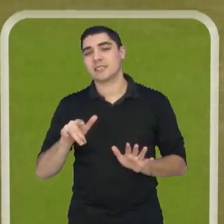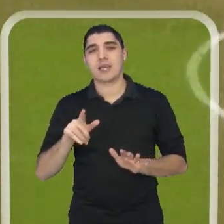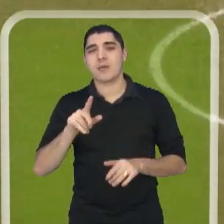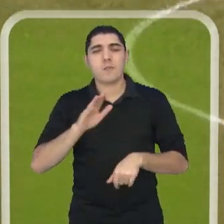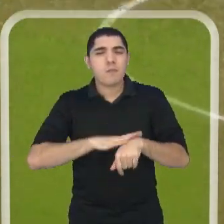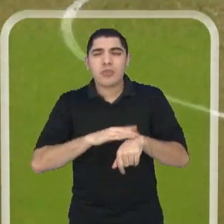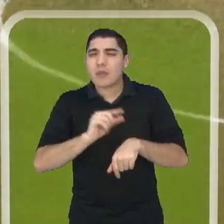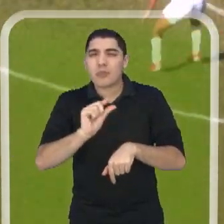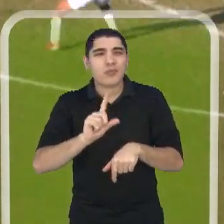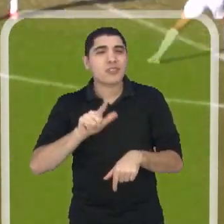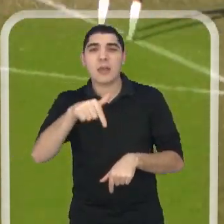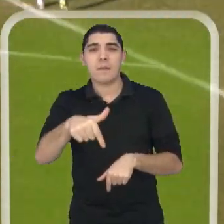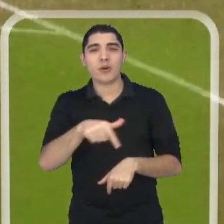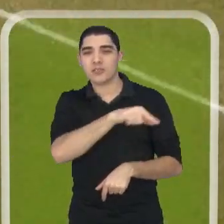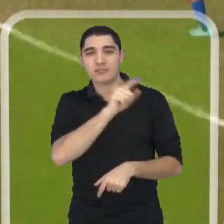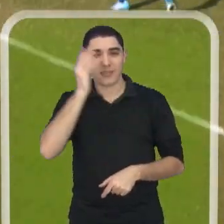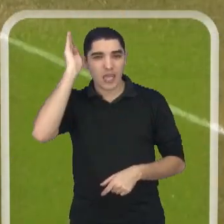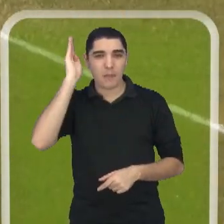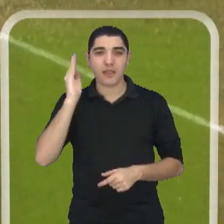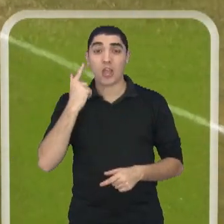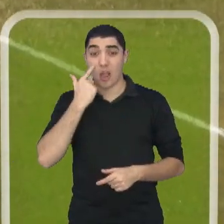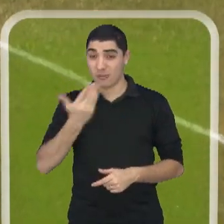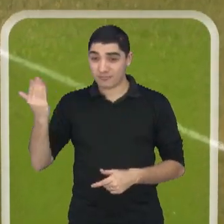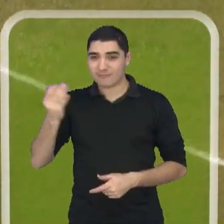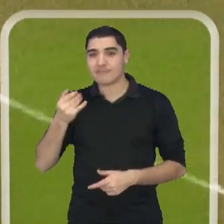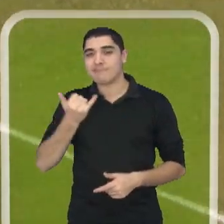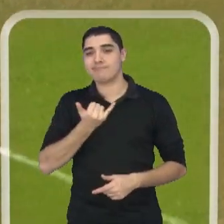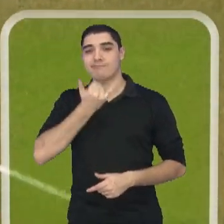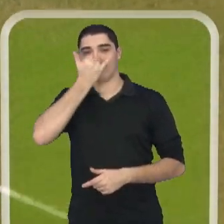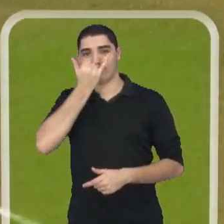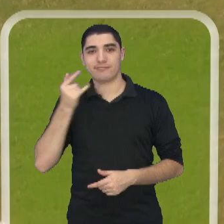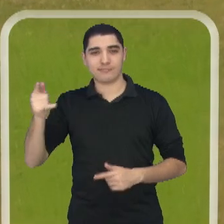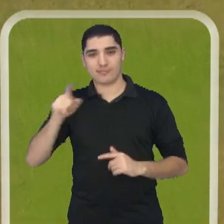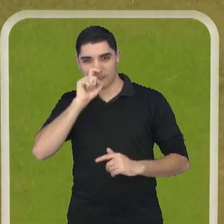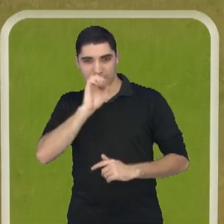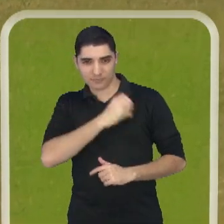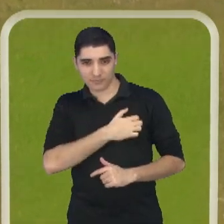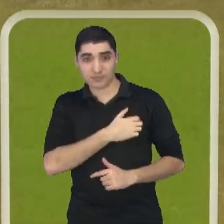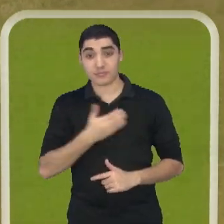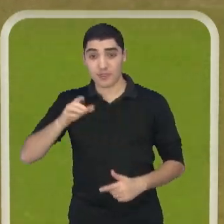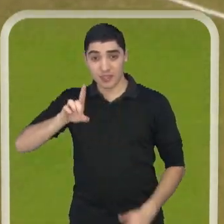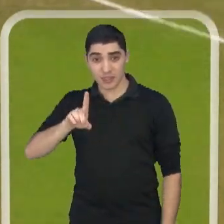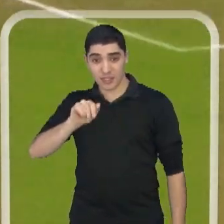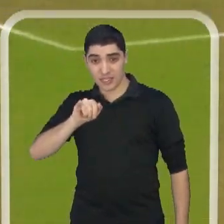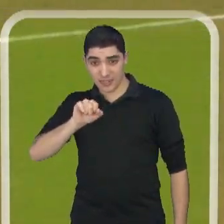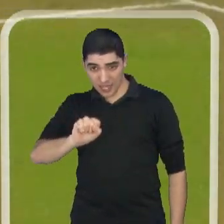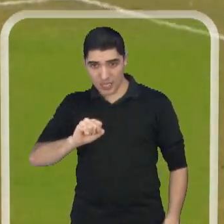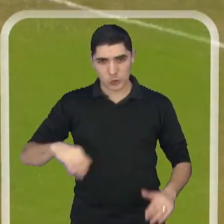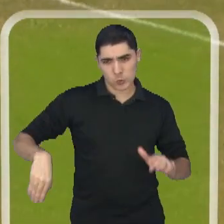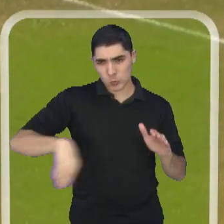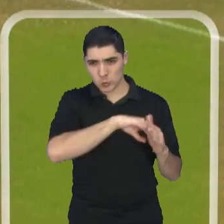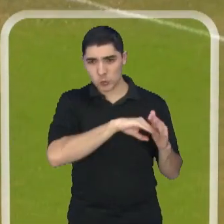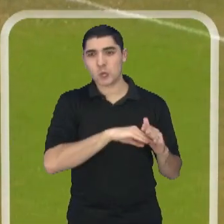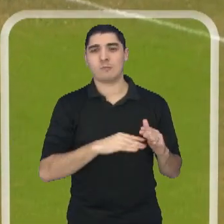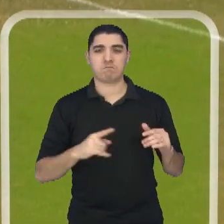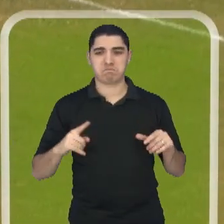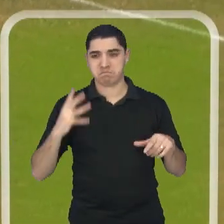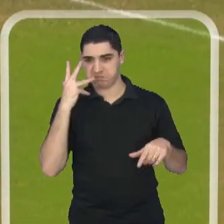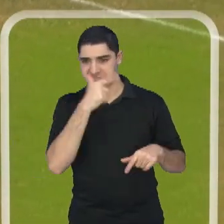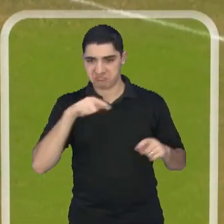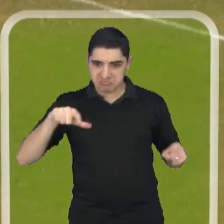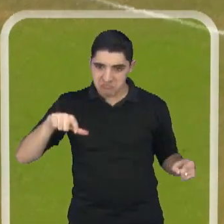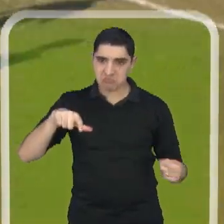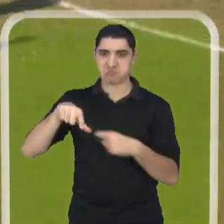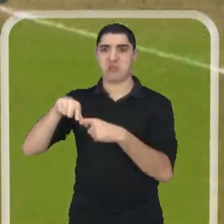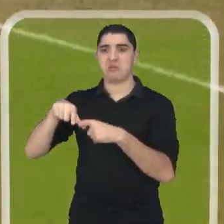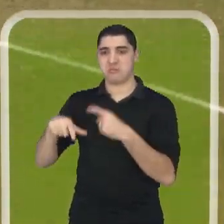No lance seguinte, a defesa joseense deu bobeira. A bola sobrou para Dai Silva, que finalizou com categoria na